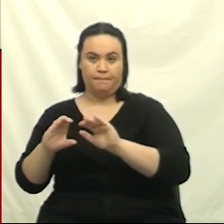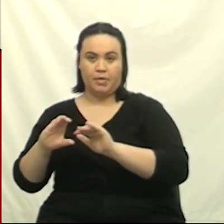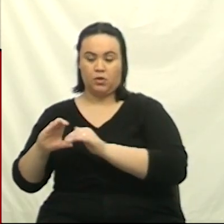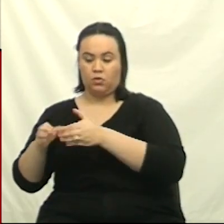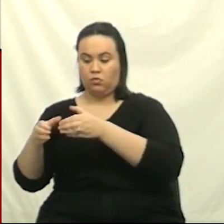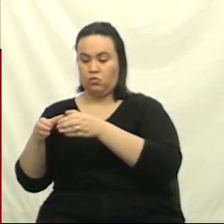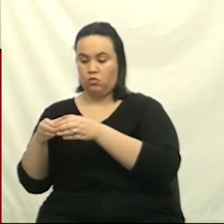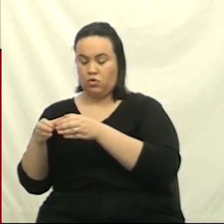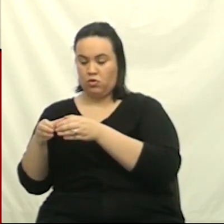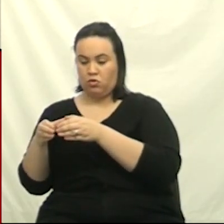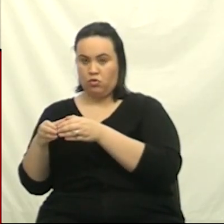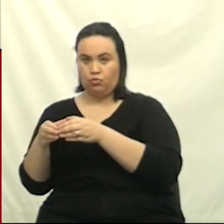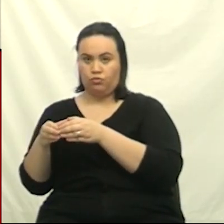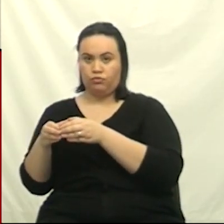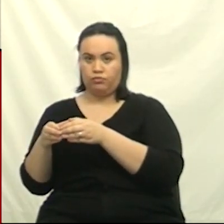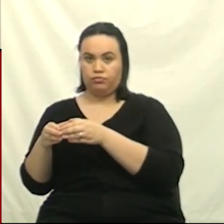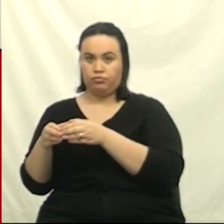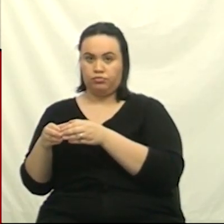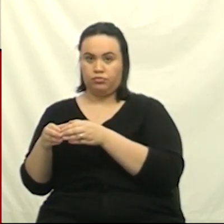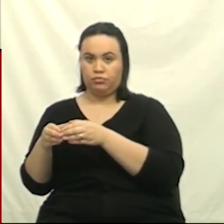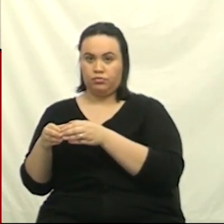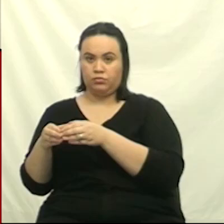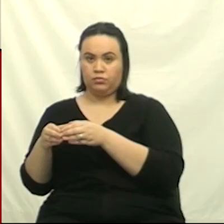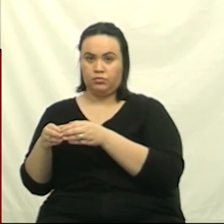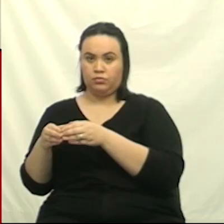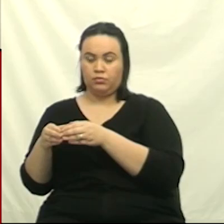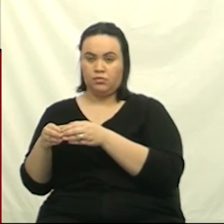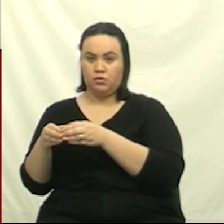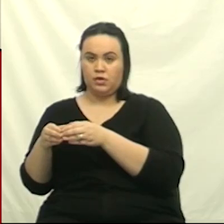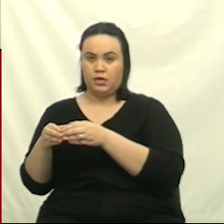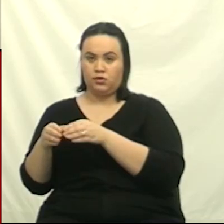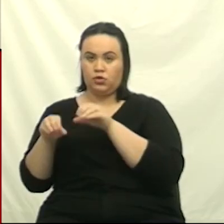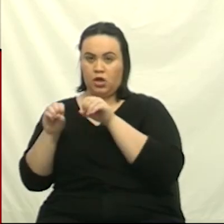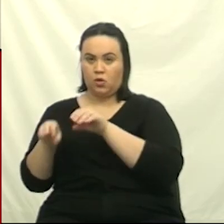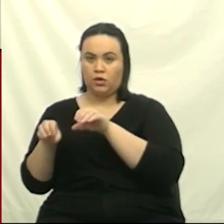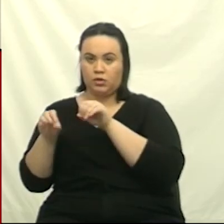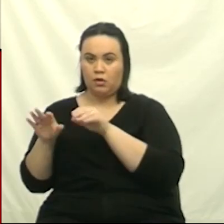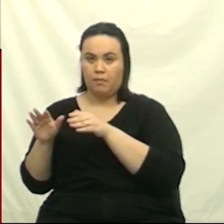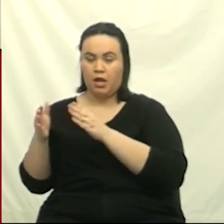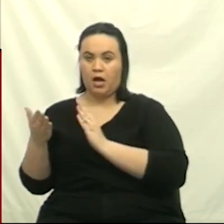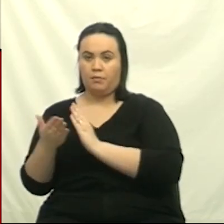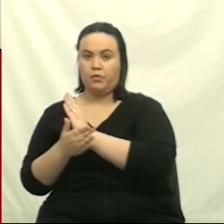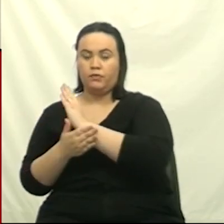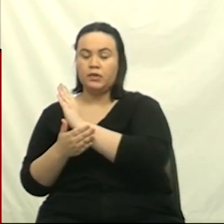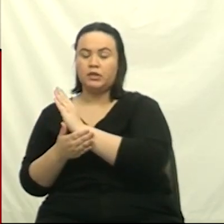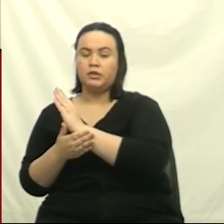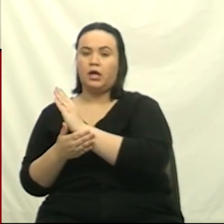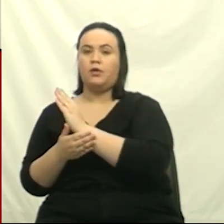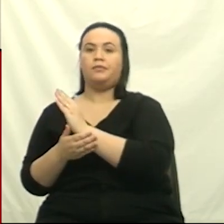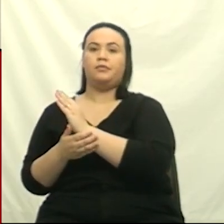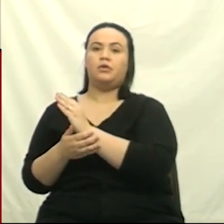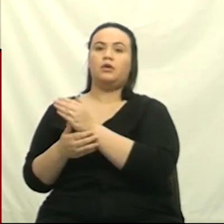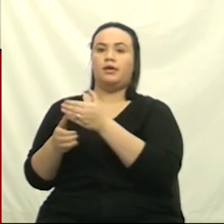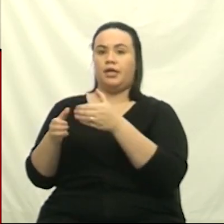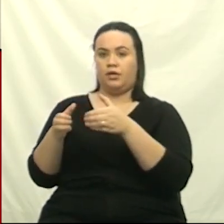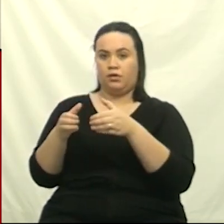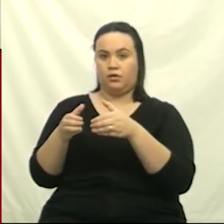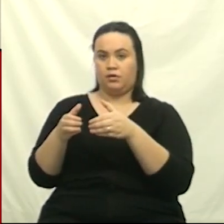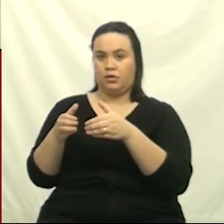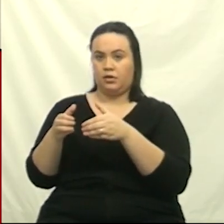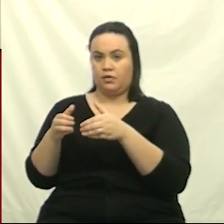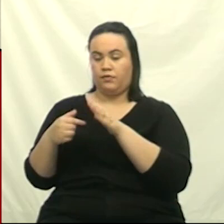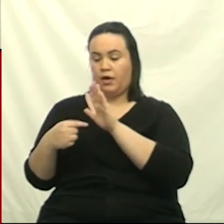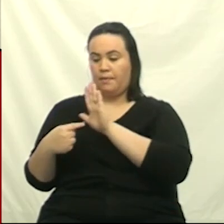as comissões demais das demais comissões a comissão de educação opinou pela aprovação foi